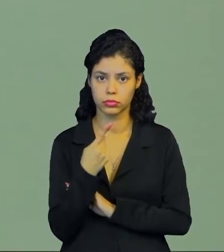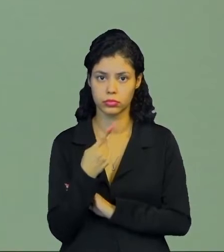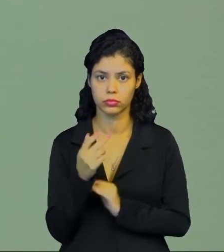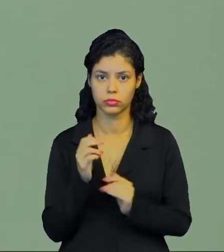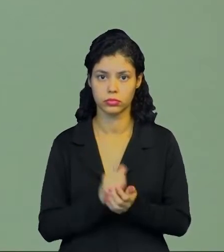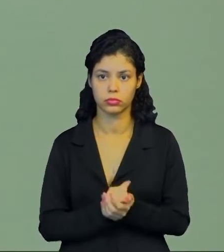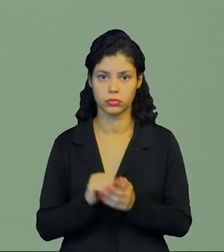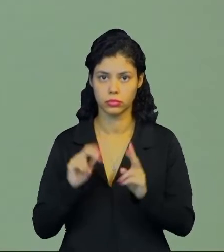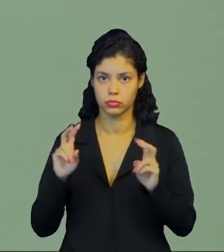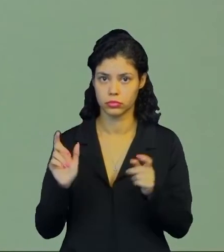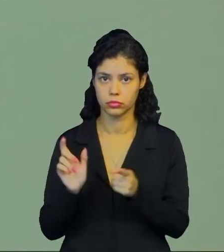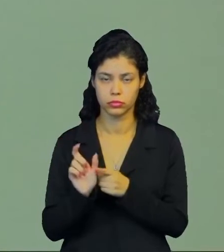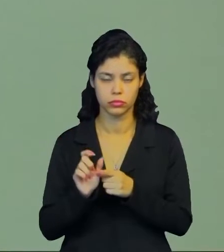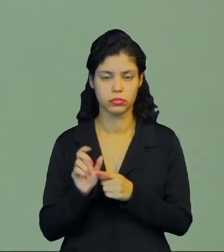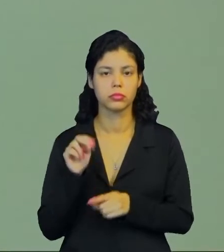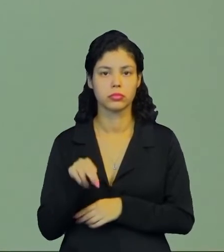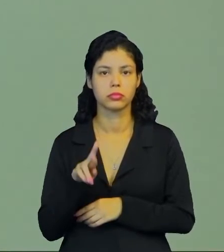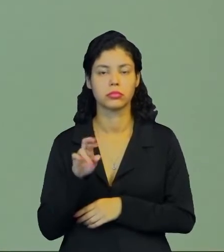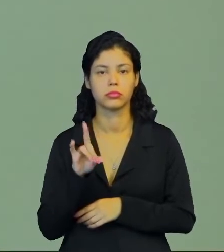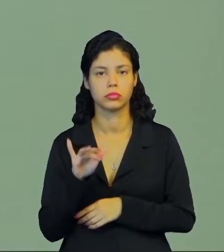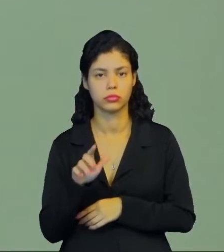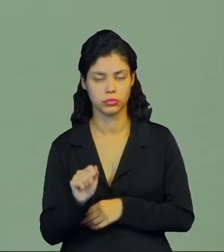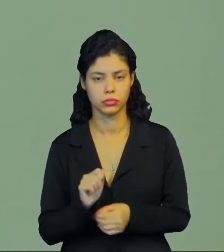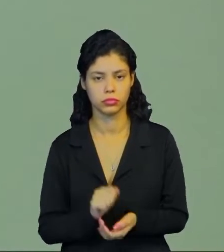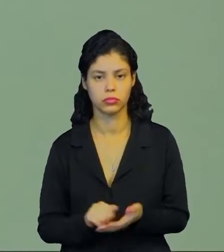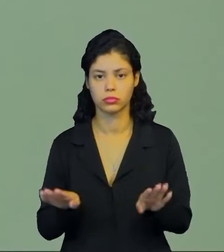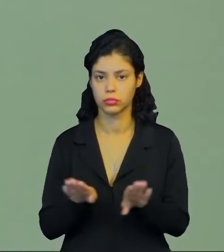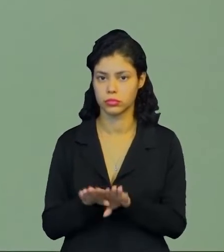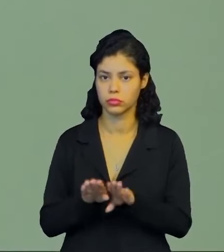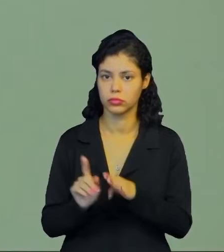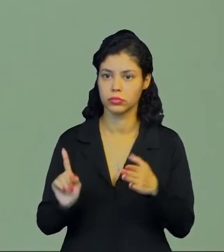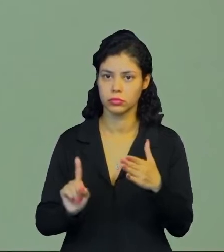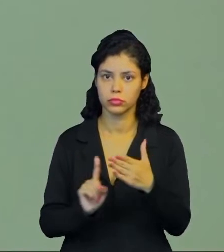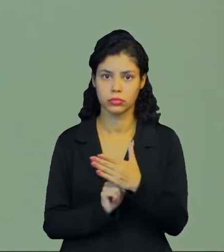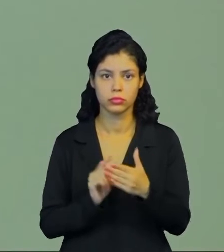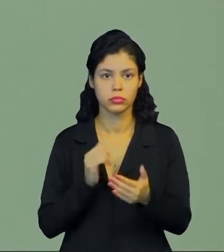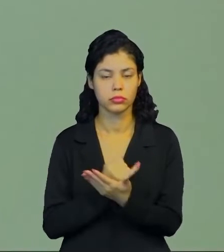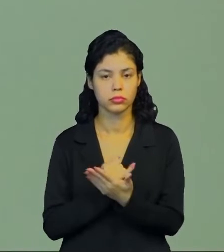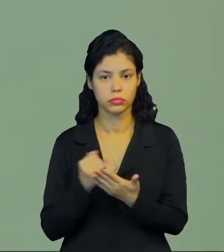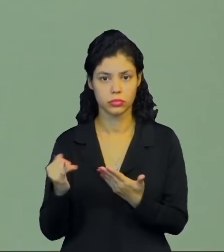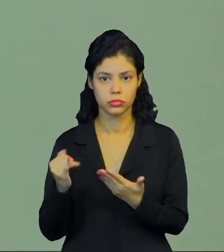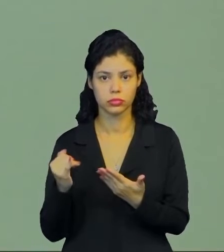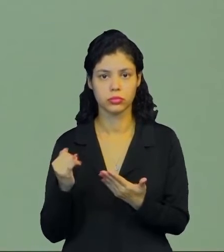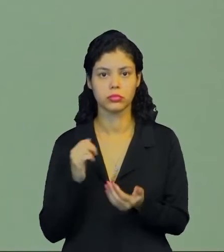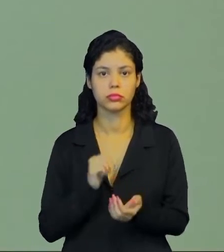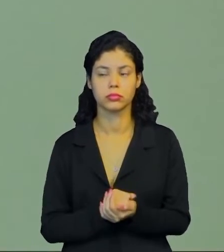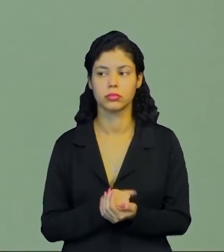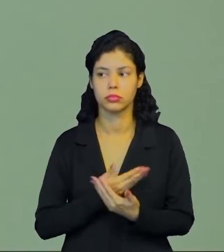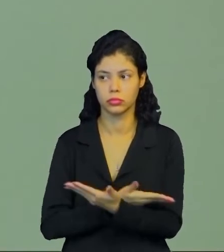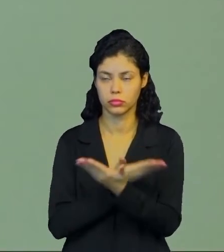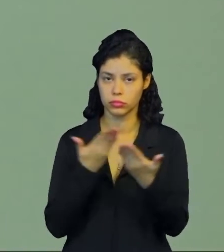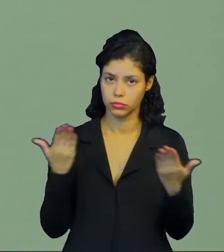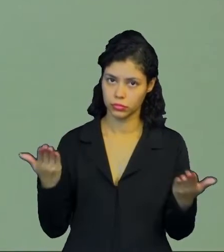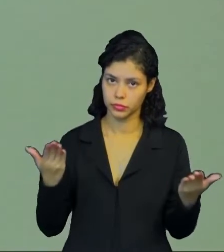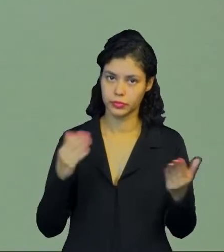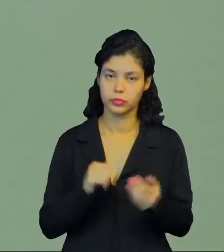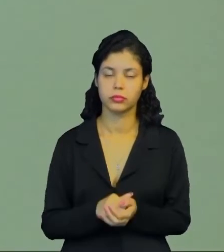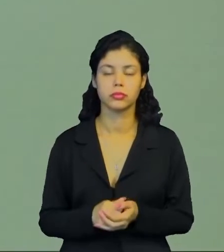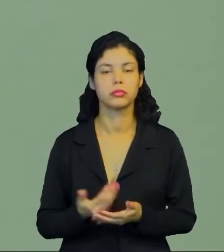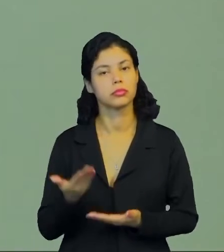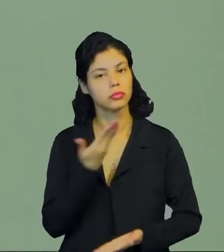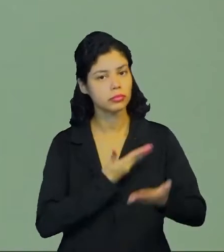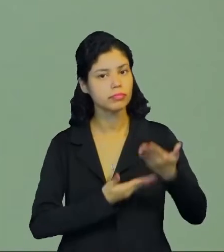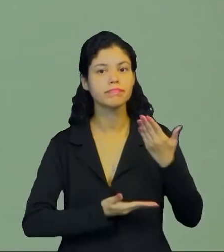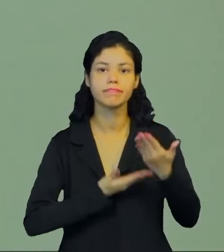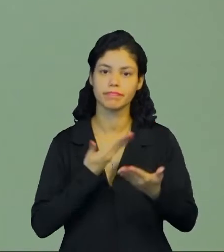certa naturalidade. E isso inclui também a introdução do público à